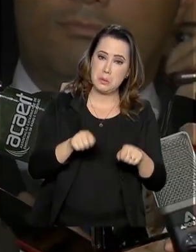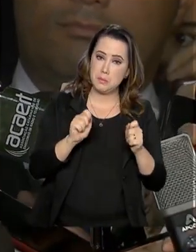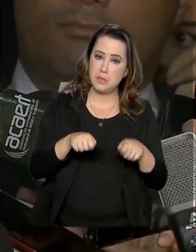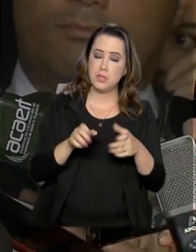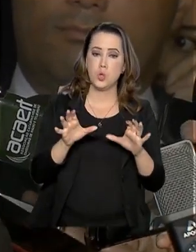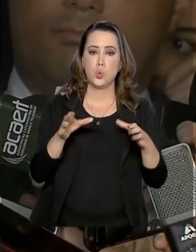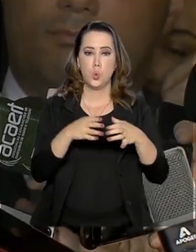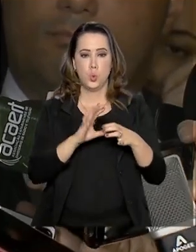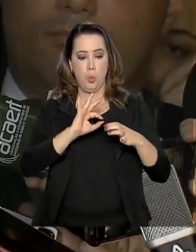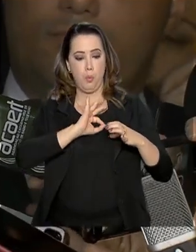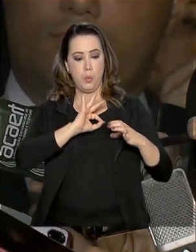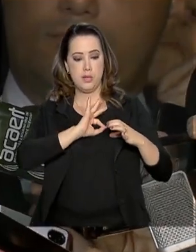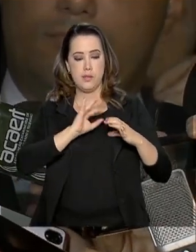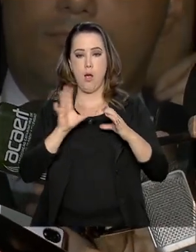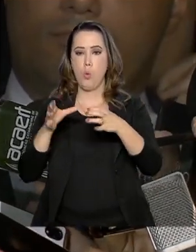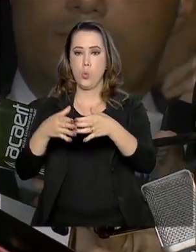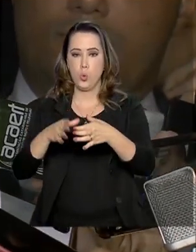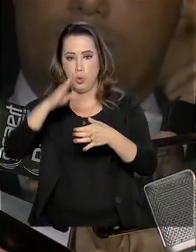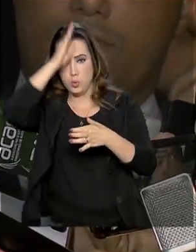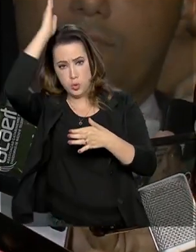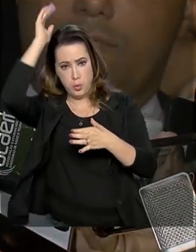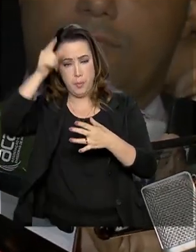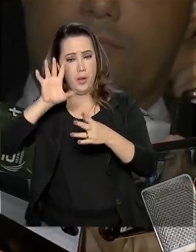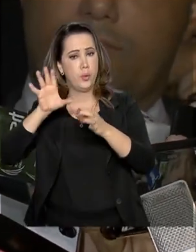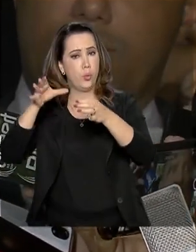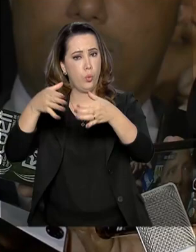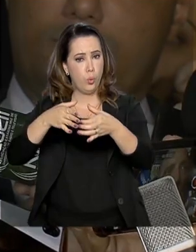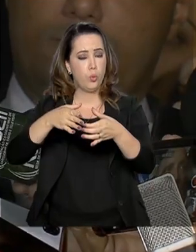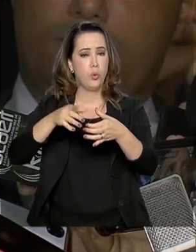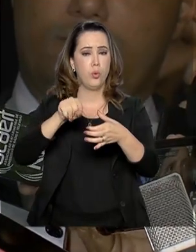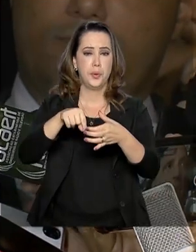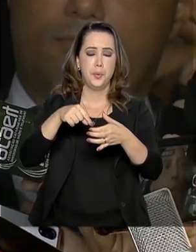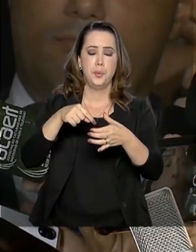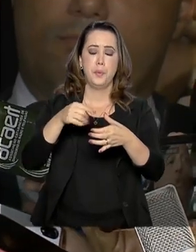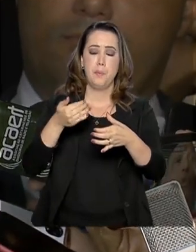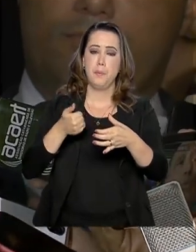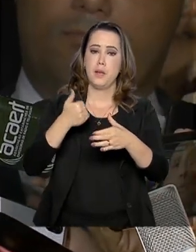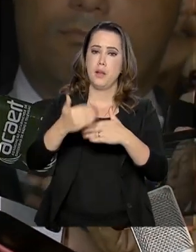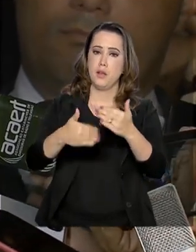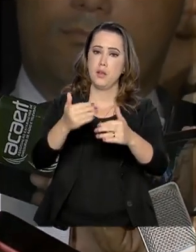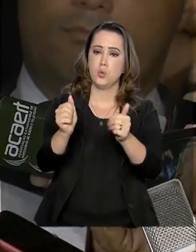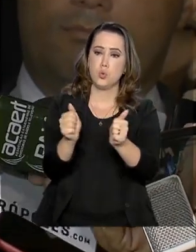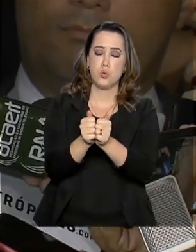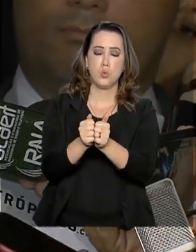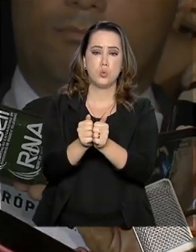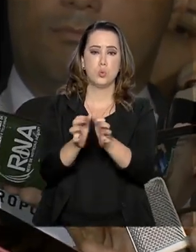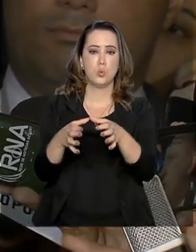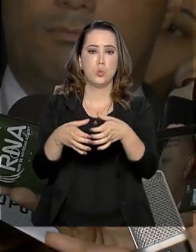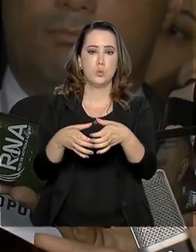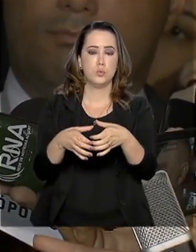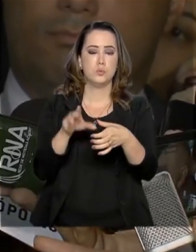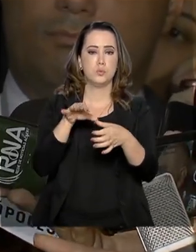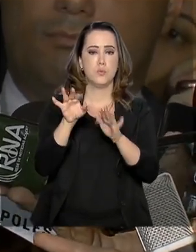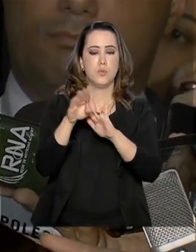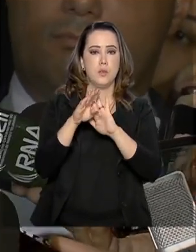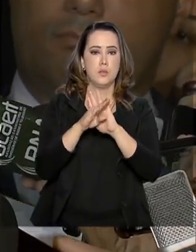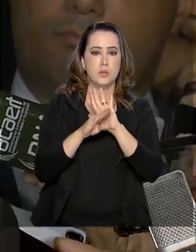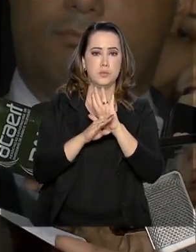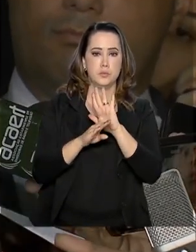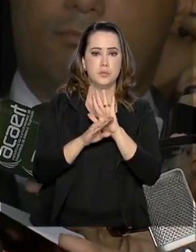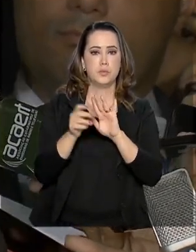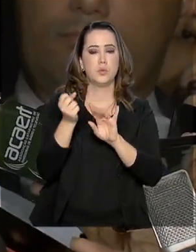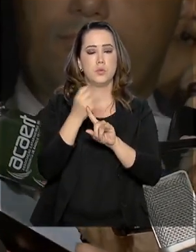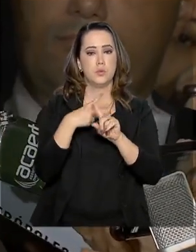bombeiros, irão para ter uma tramitação conjunta com o projeto